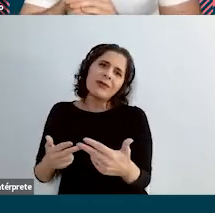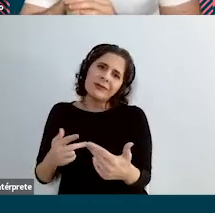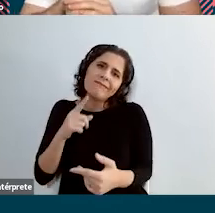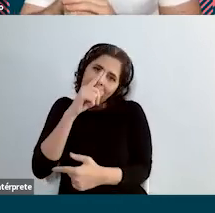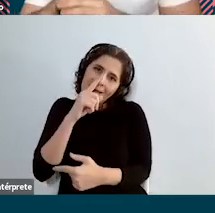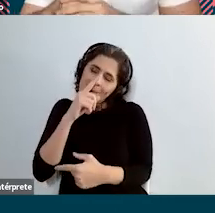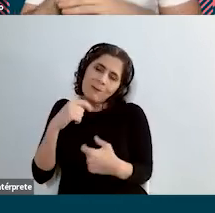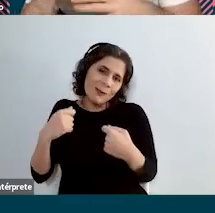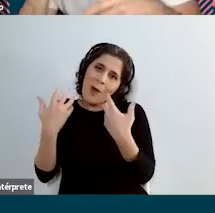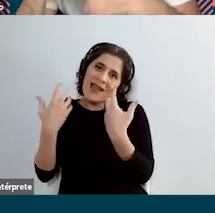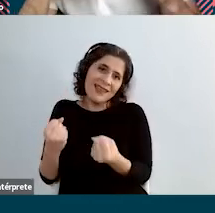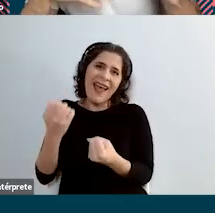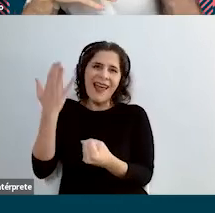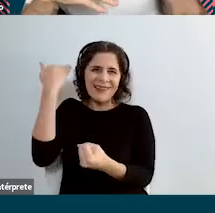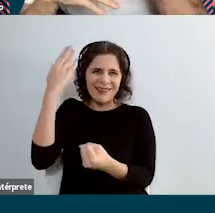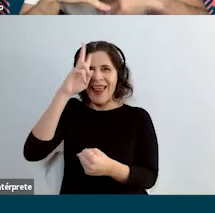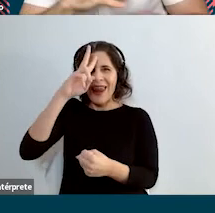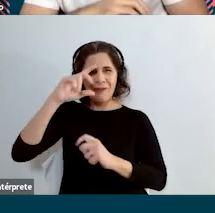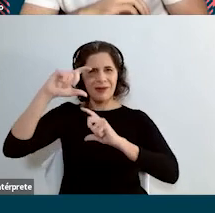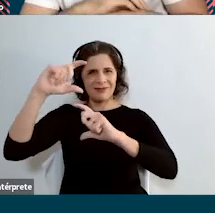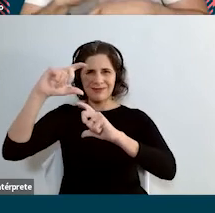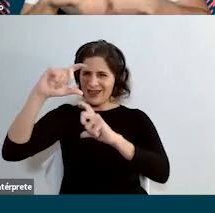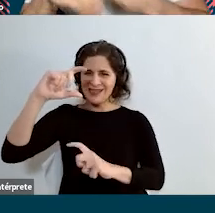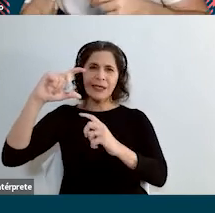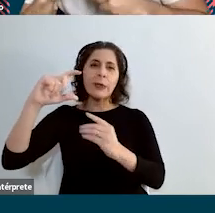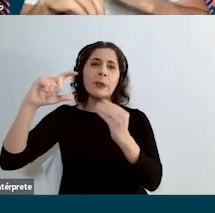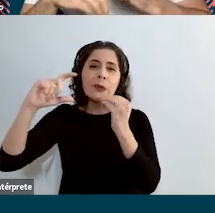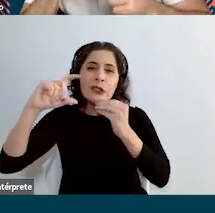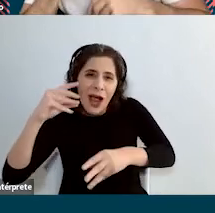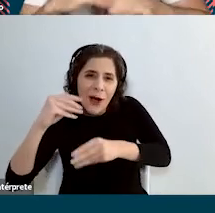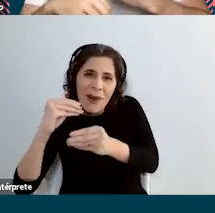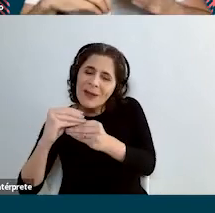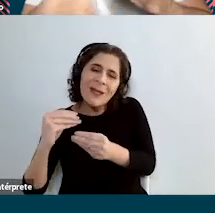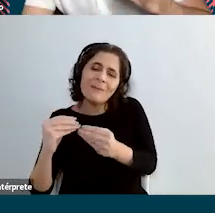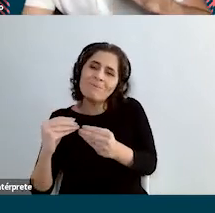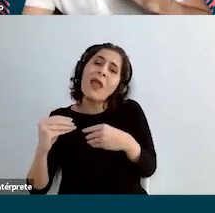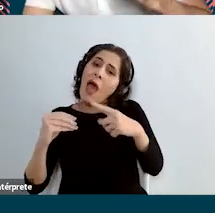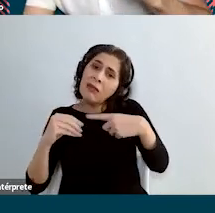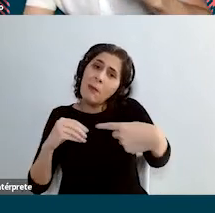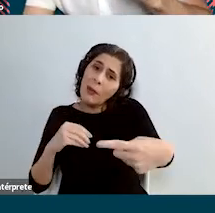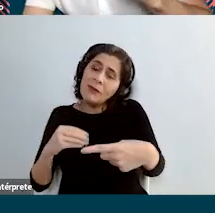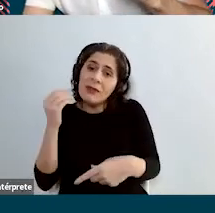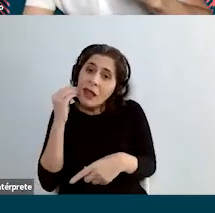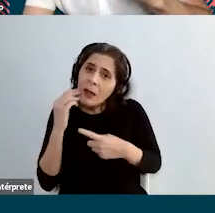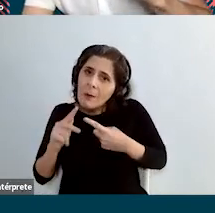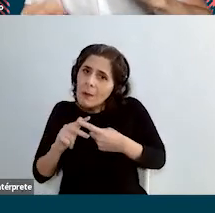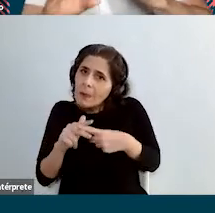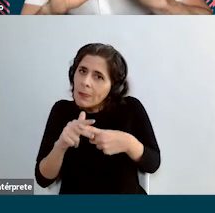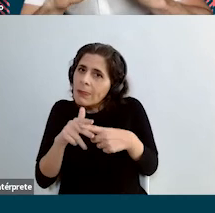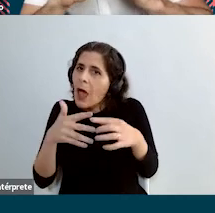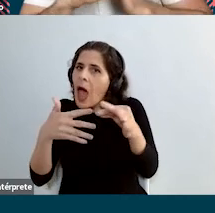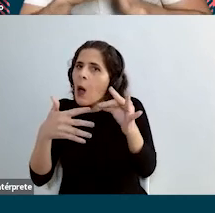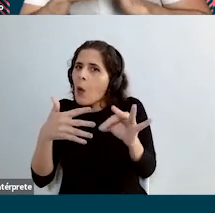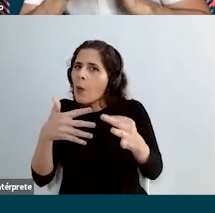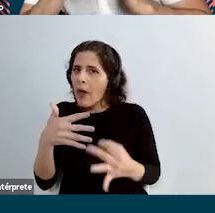risco e foi assim mesmo, né? A gente decidiu cortar lá atrás e agora a gente ia ajustando isso com o percurso.